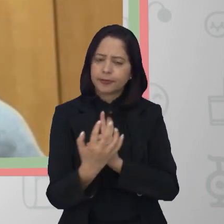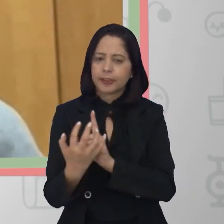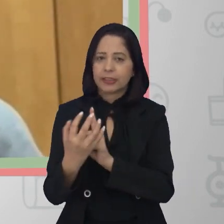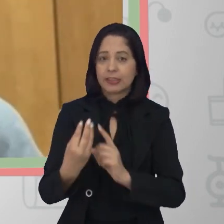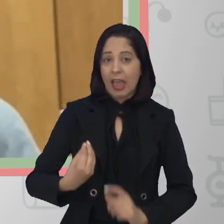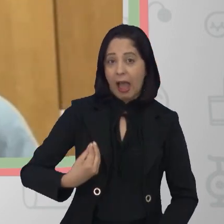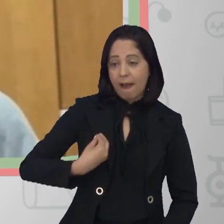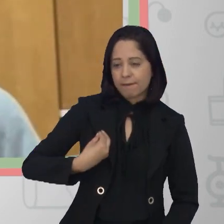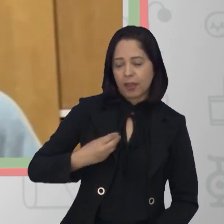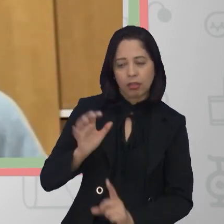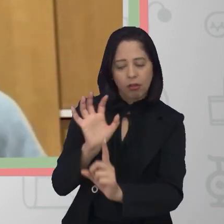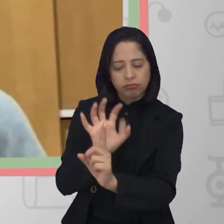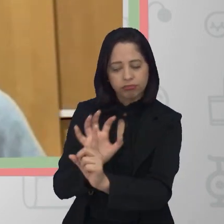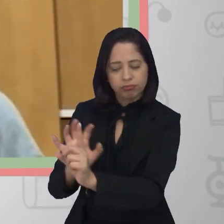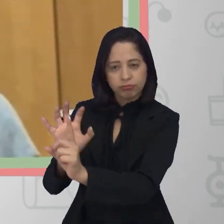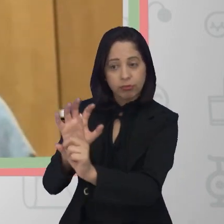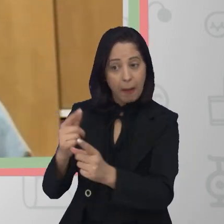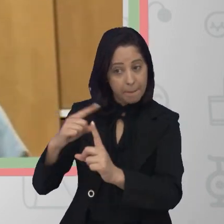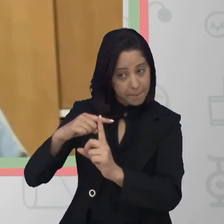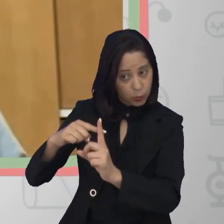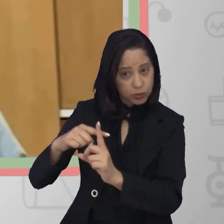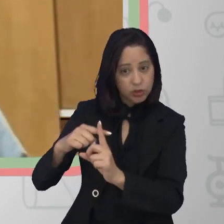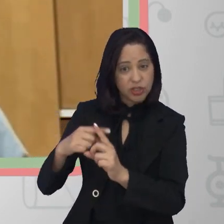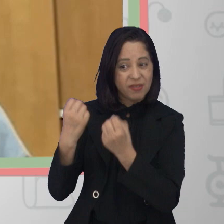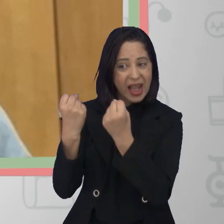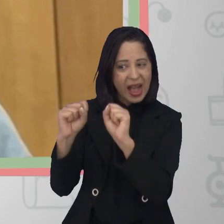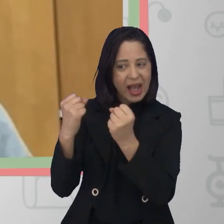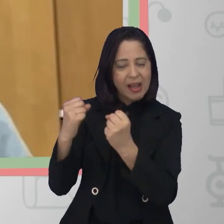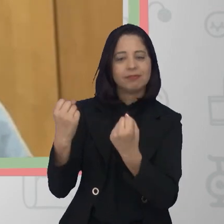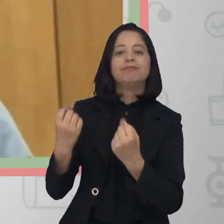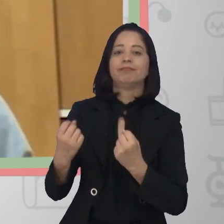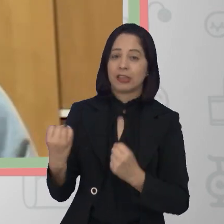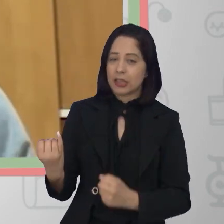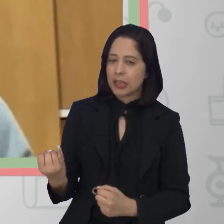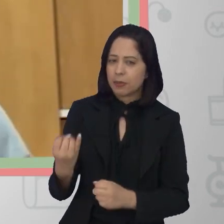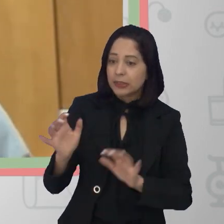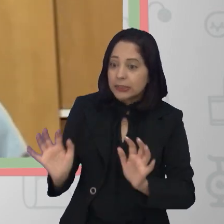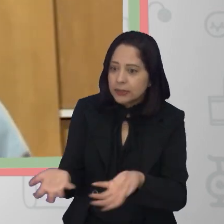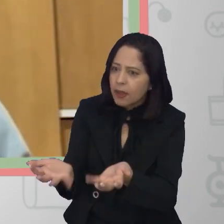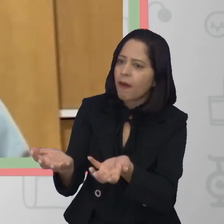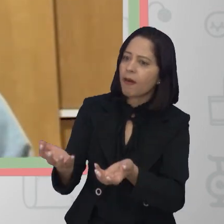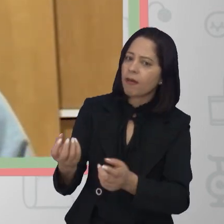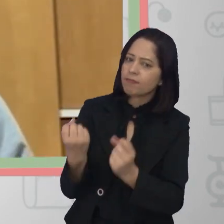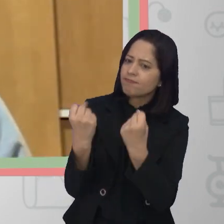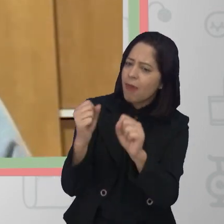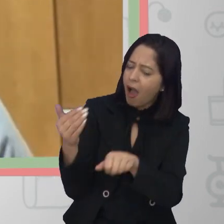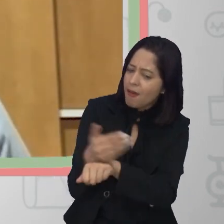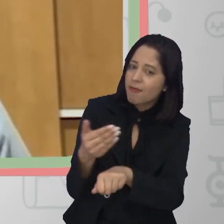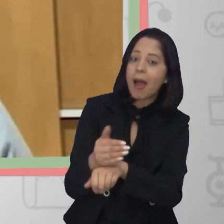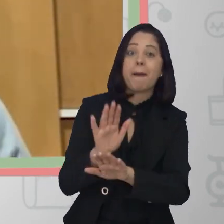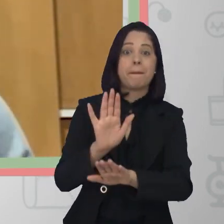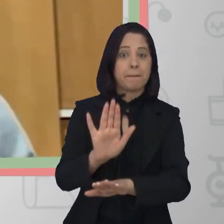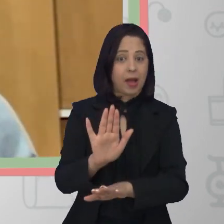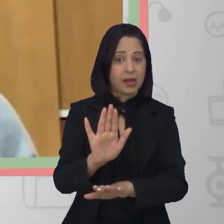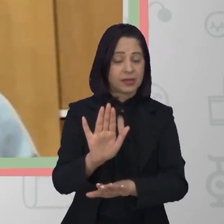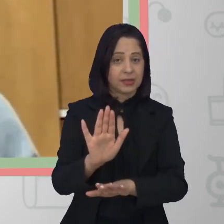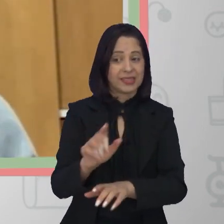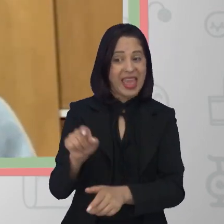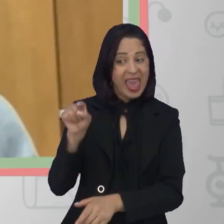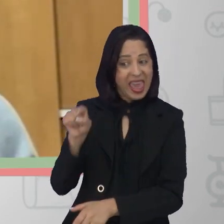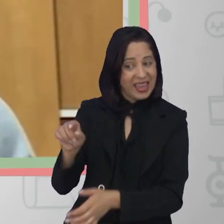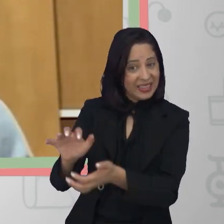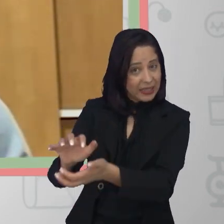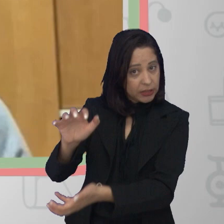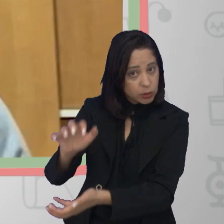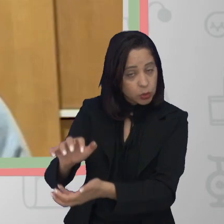do idoso, a prática de atividade física, ela deve ser estimulada sempre. Mas, com o idoso, o